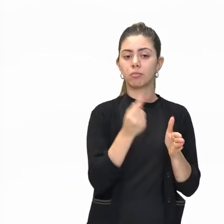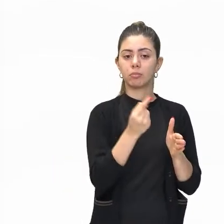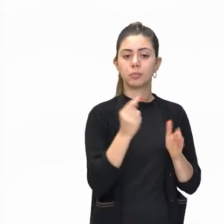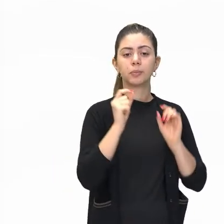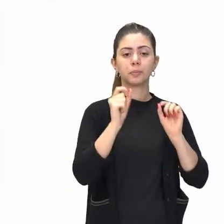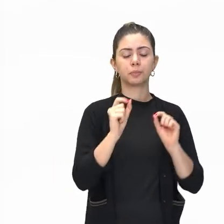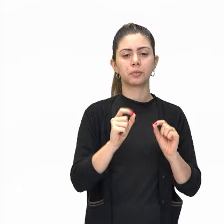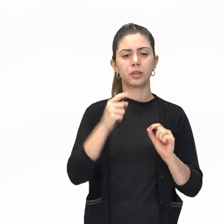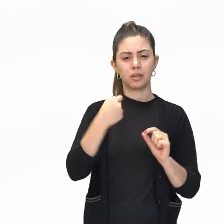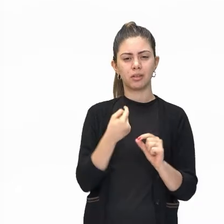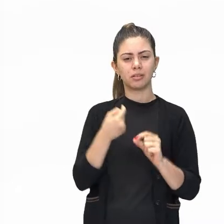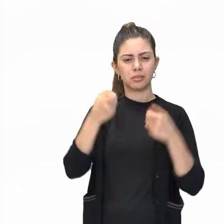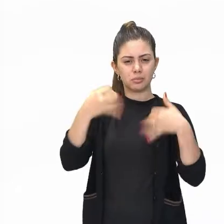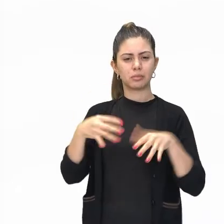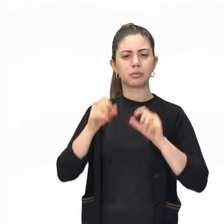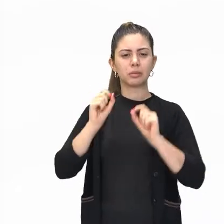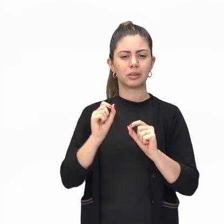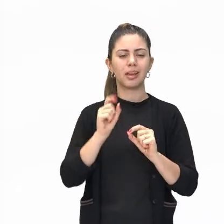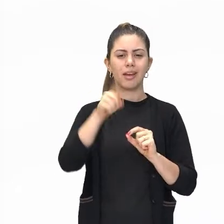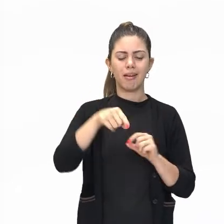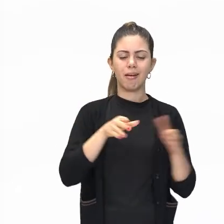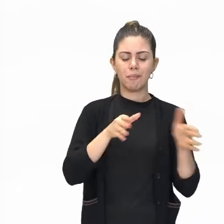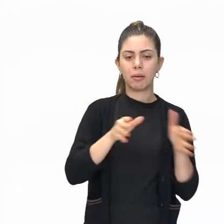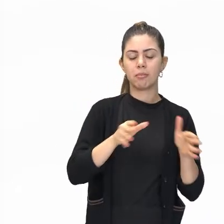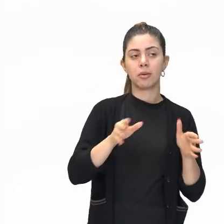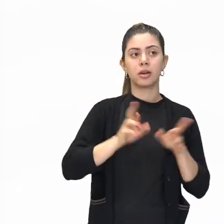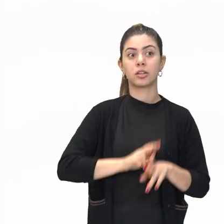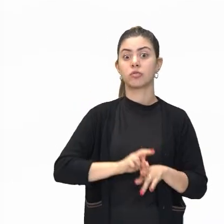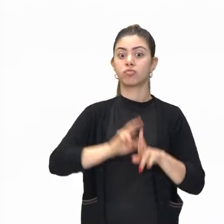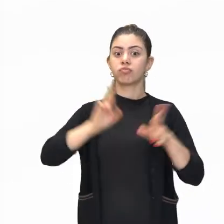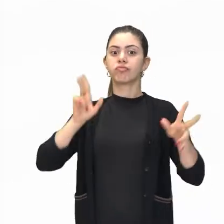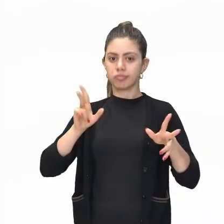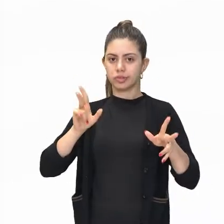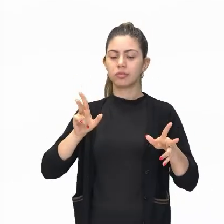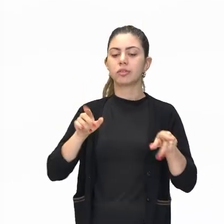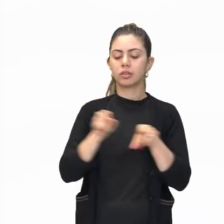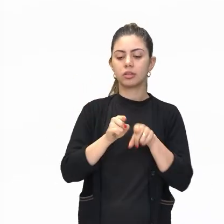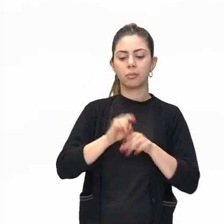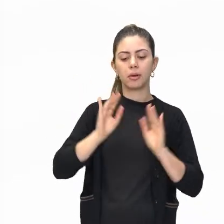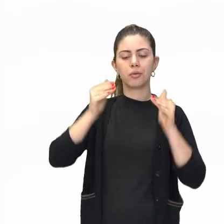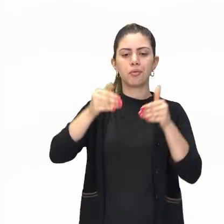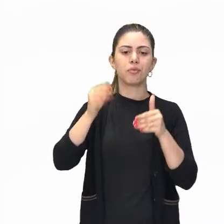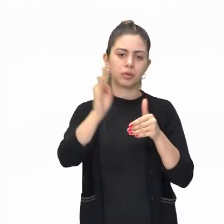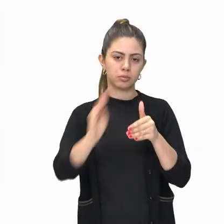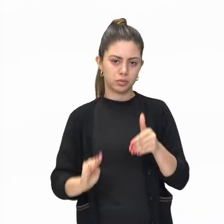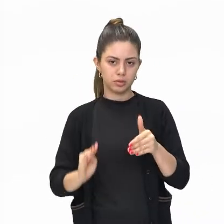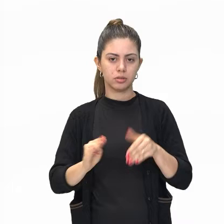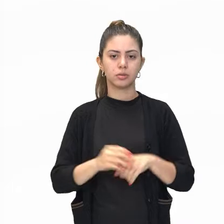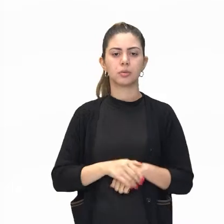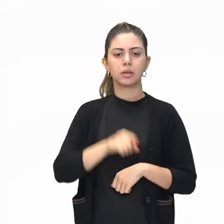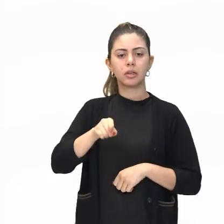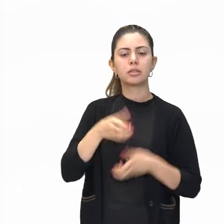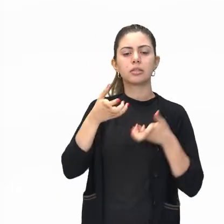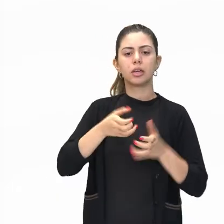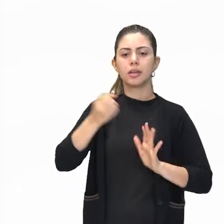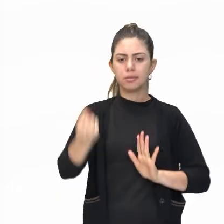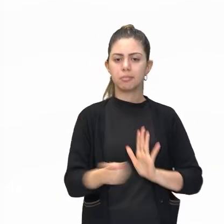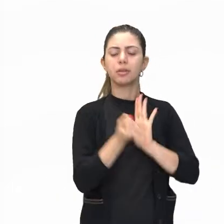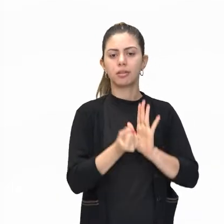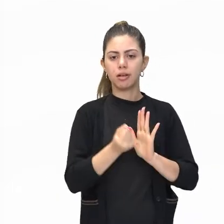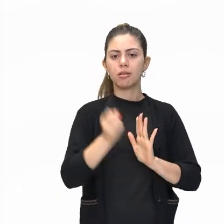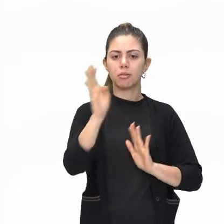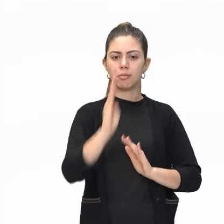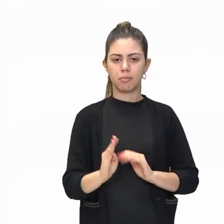fase, como falei, ele é uma fase mais radical e nacionalista. Busca por uma identidade